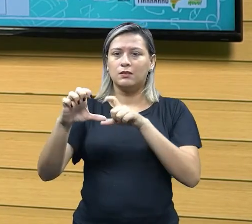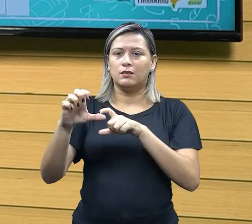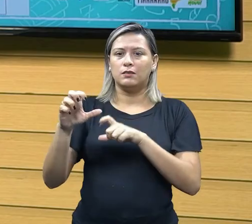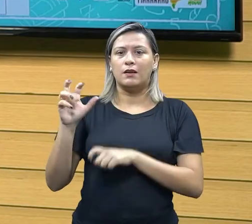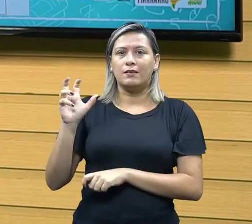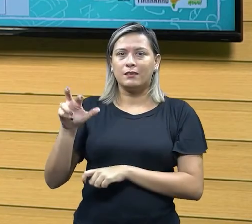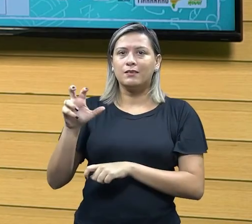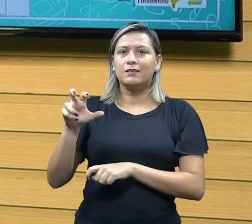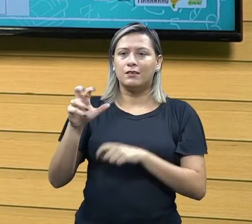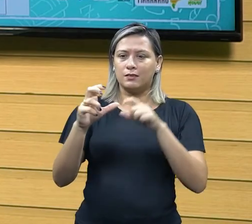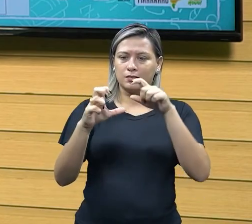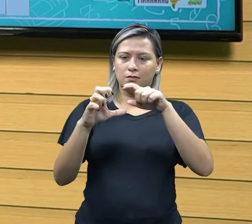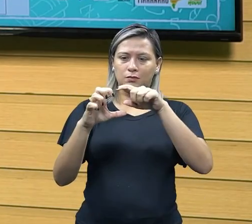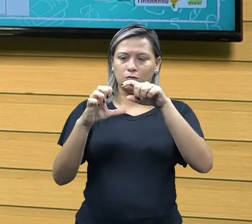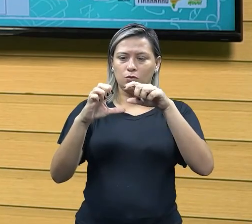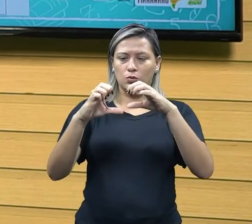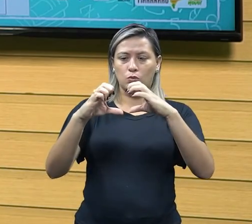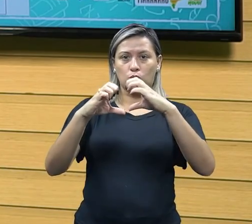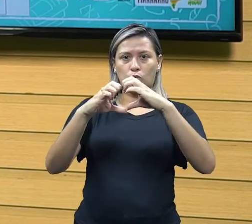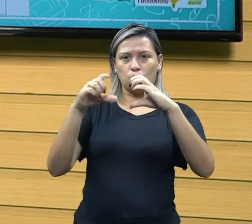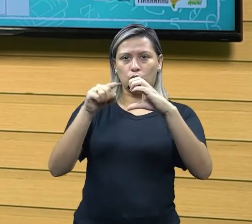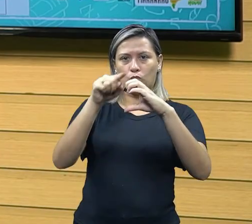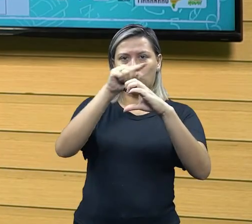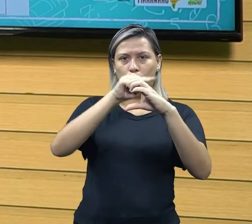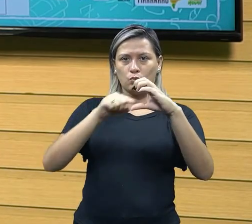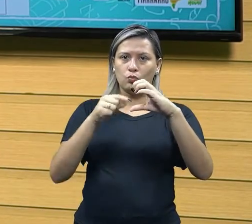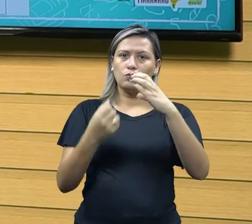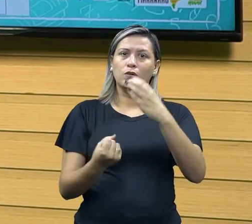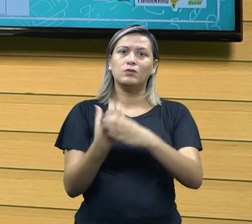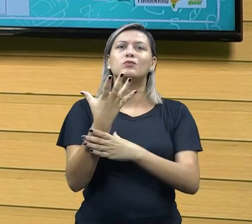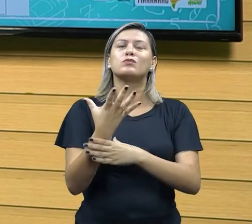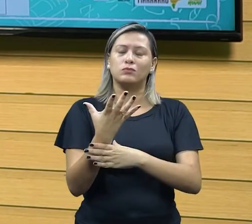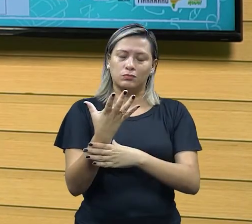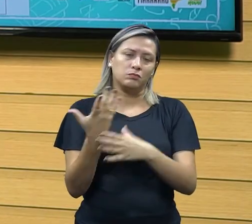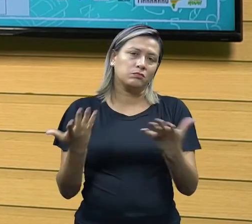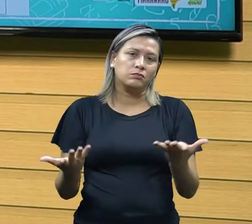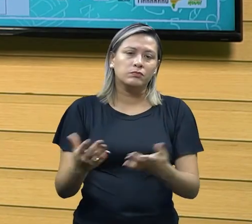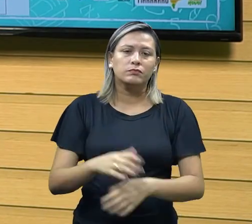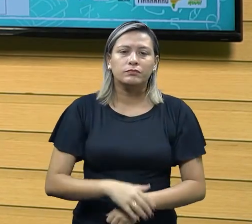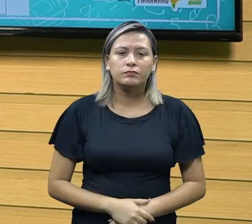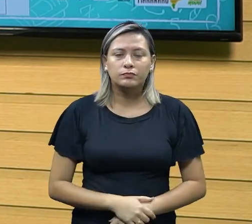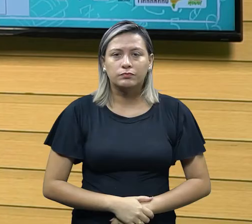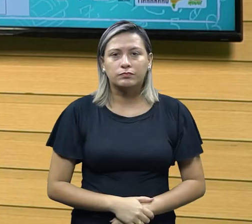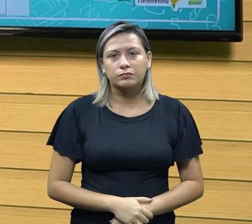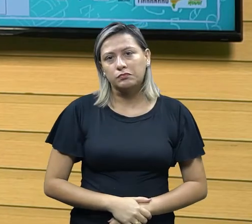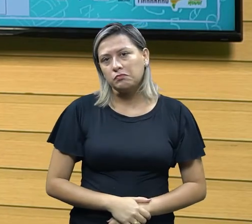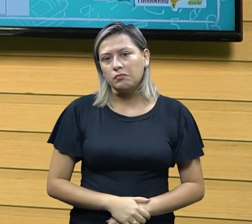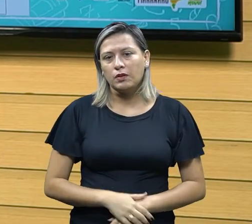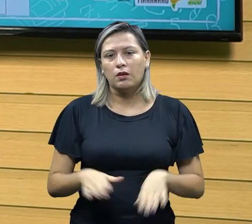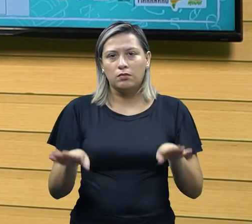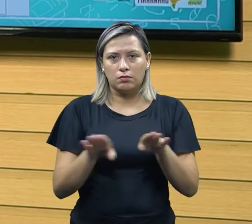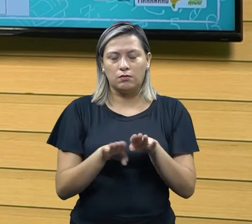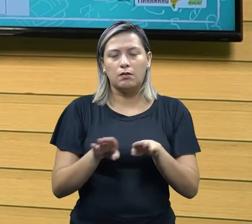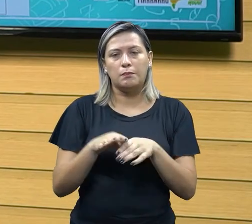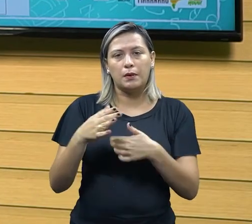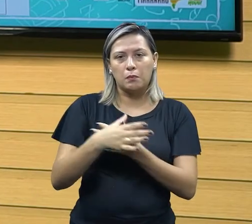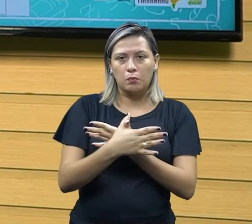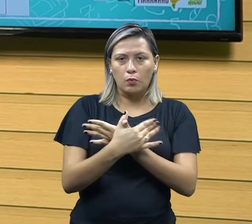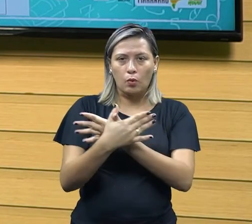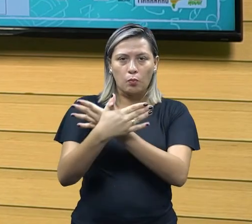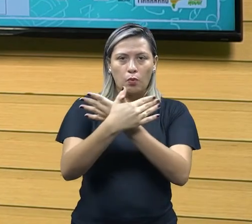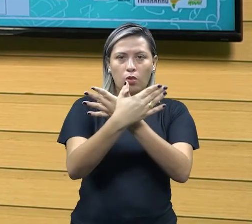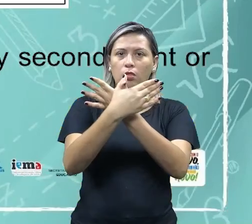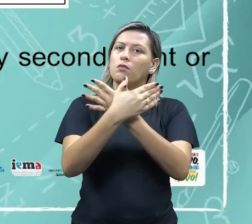como uma borboleta ou qualquer outro objeto que tenha esta possibilidade de